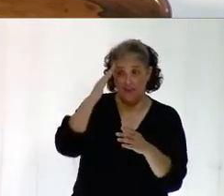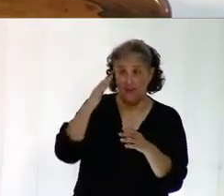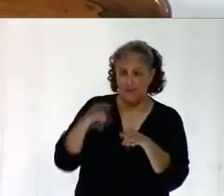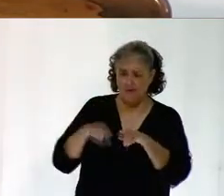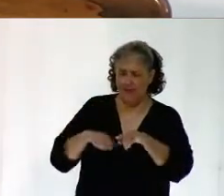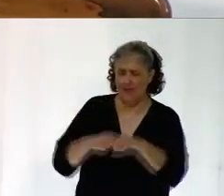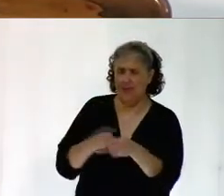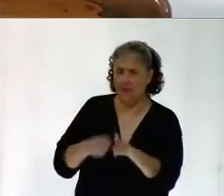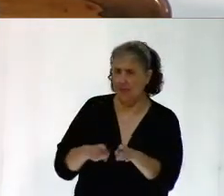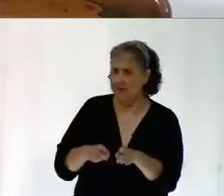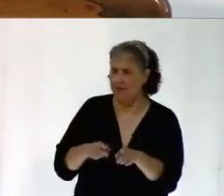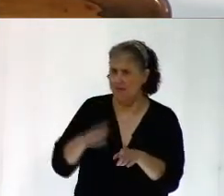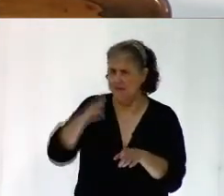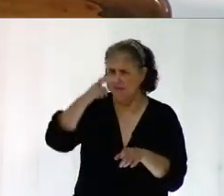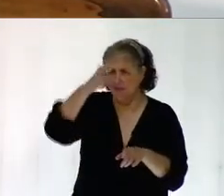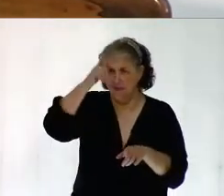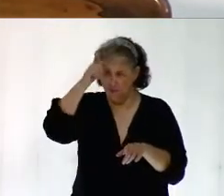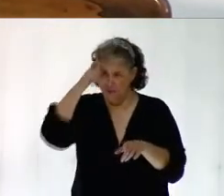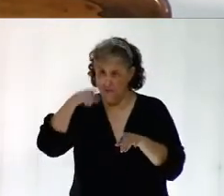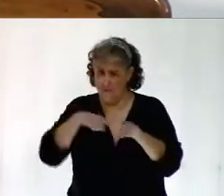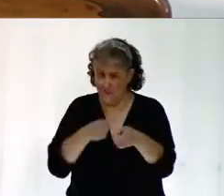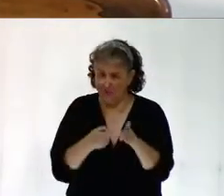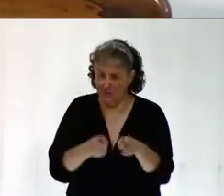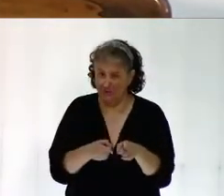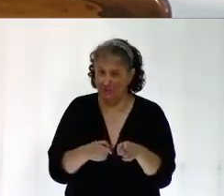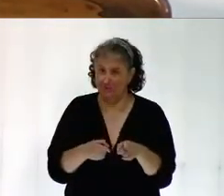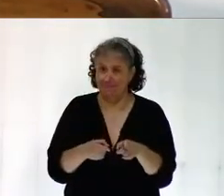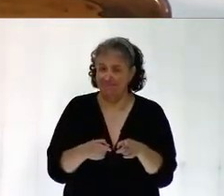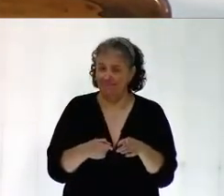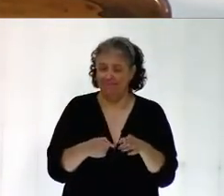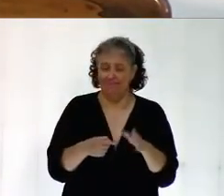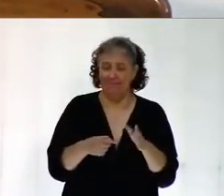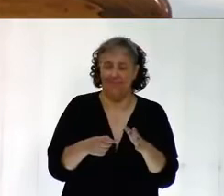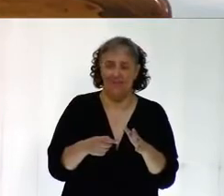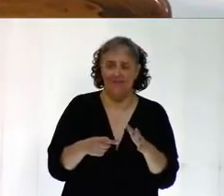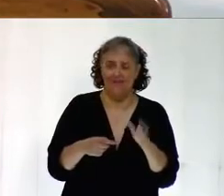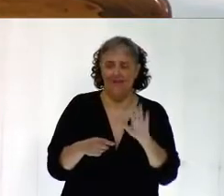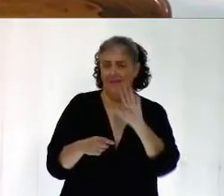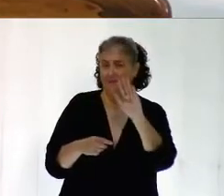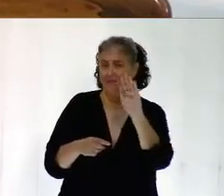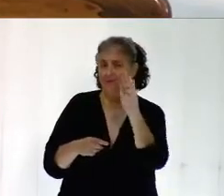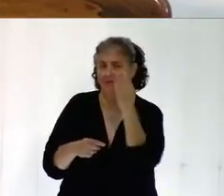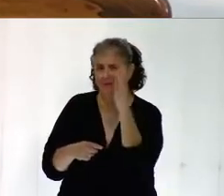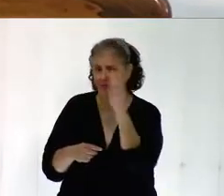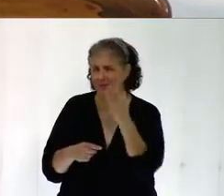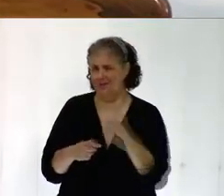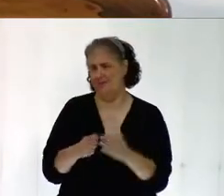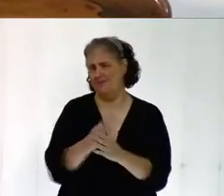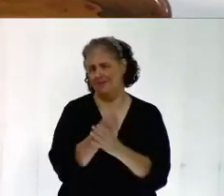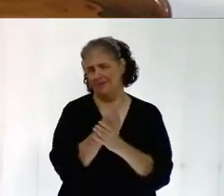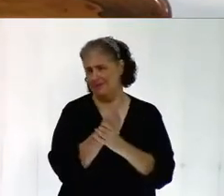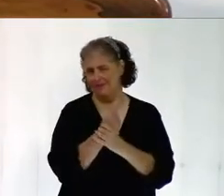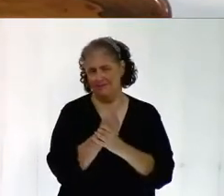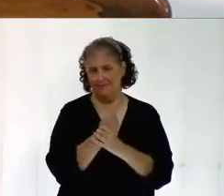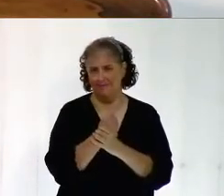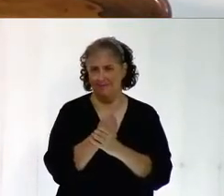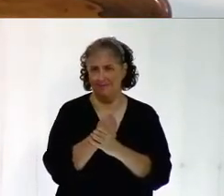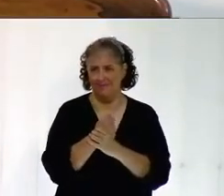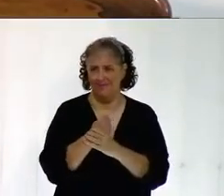é uma falsa aparência de segurança que muitos de nós criam